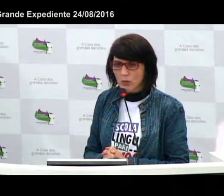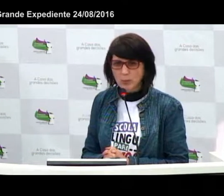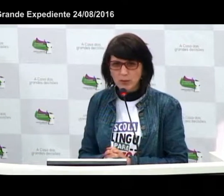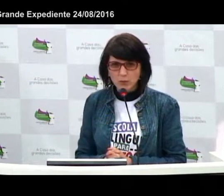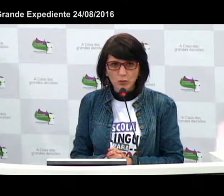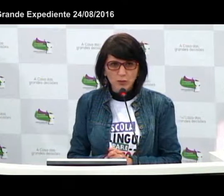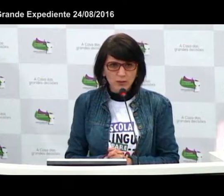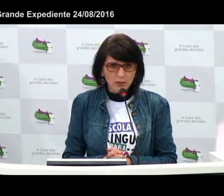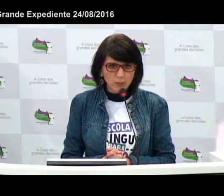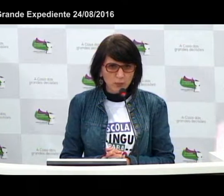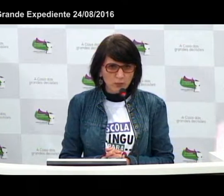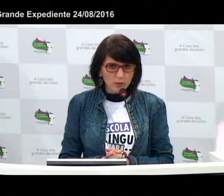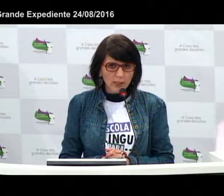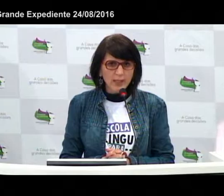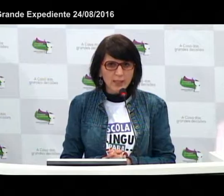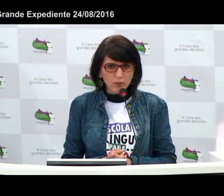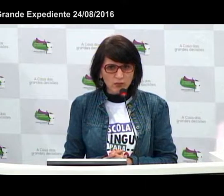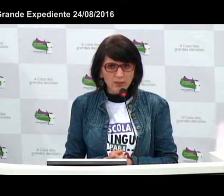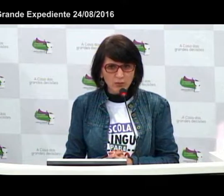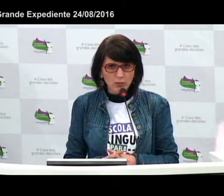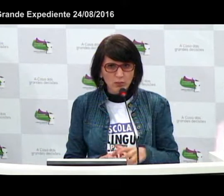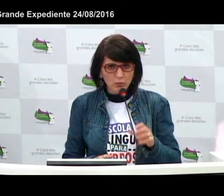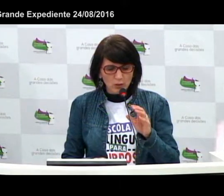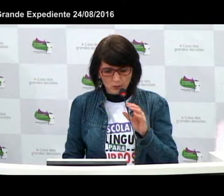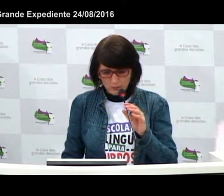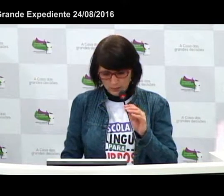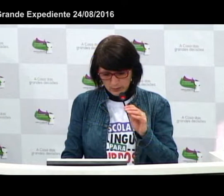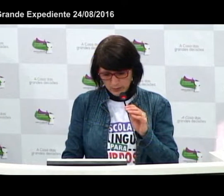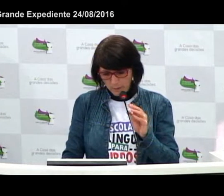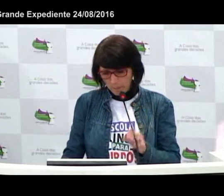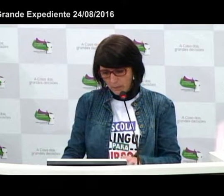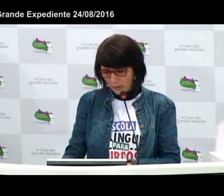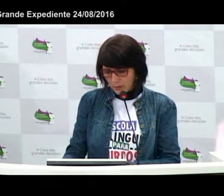vem cobrando ao município a reativação desse núcleo.